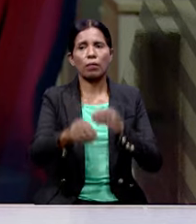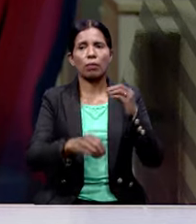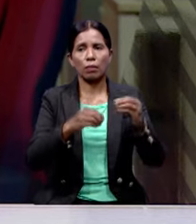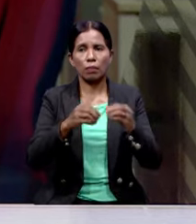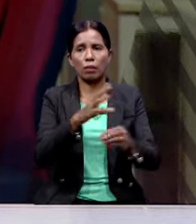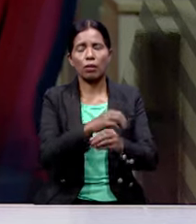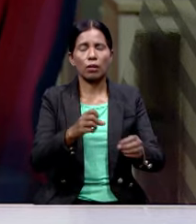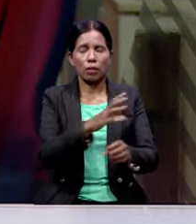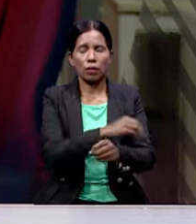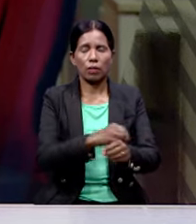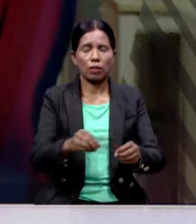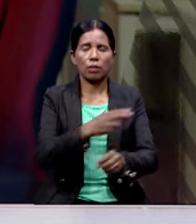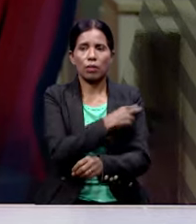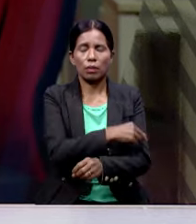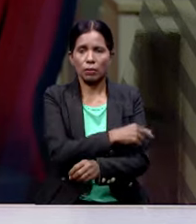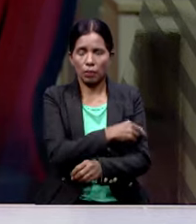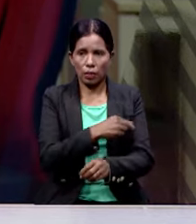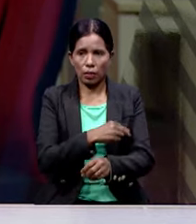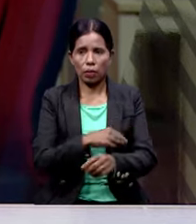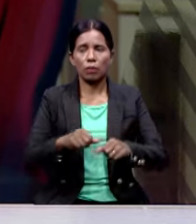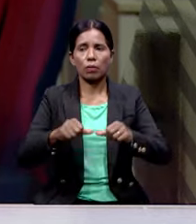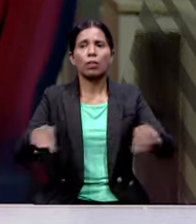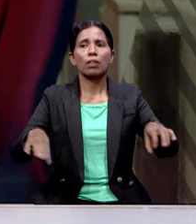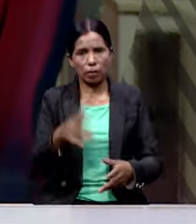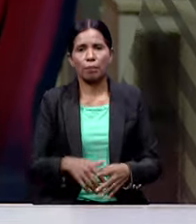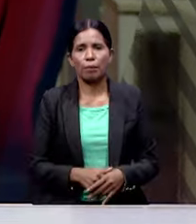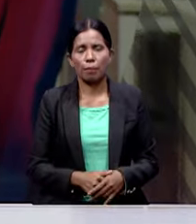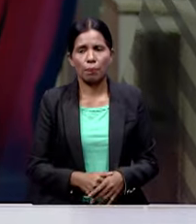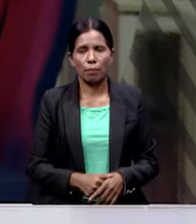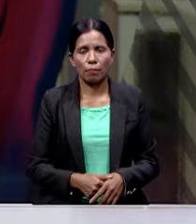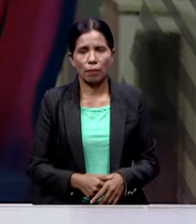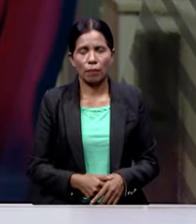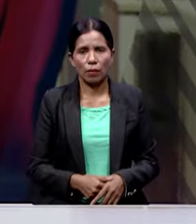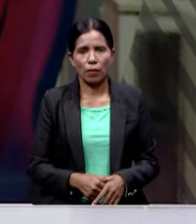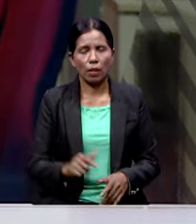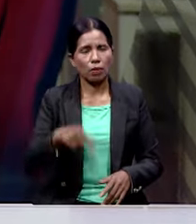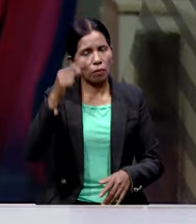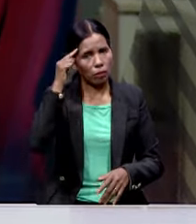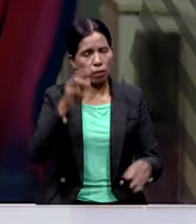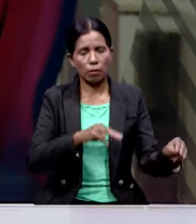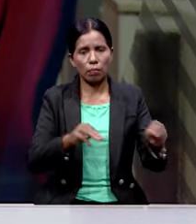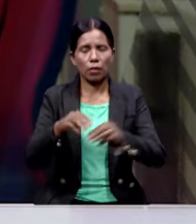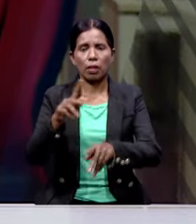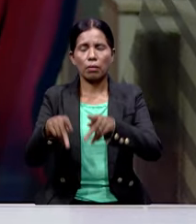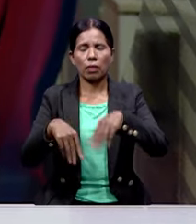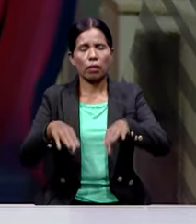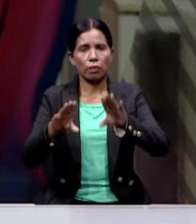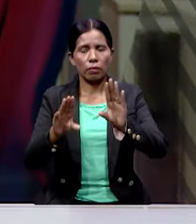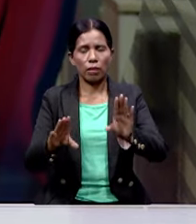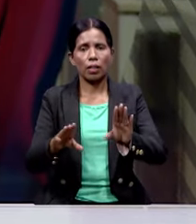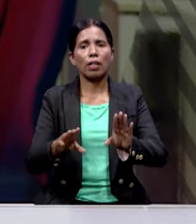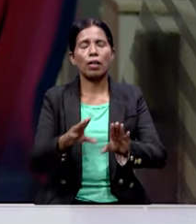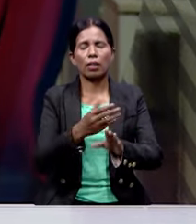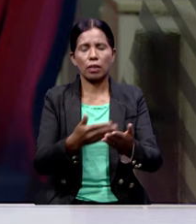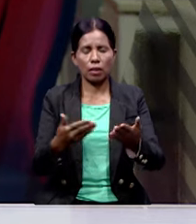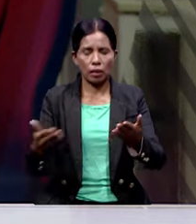pessoal saúde contratado e Centro Saúde Formosa continua serviço voluntariamente. Governo se muda negociante Siranebe ocupa espaço